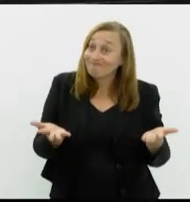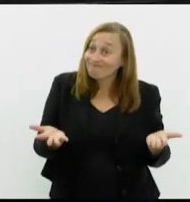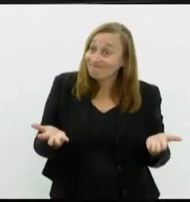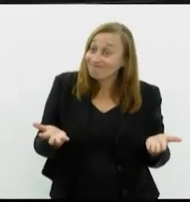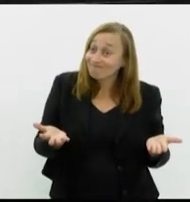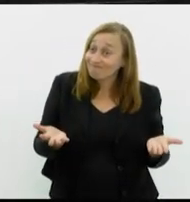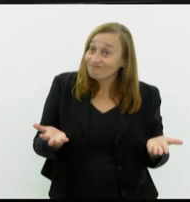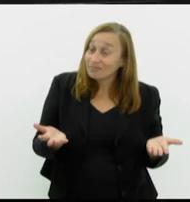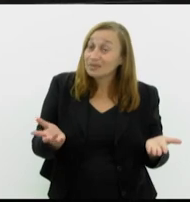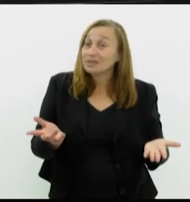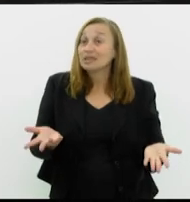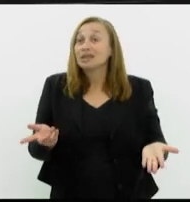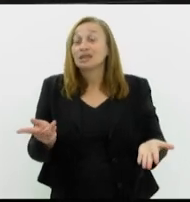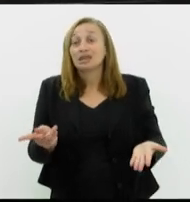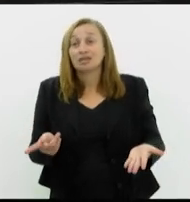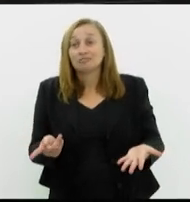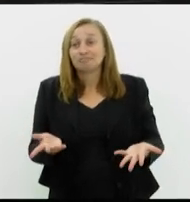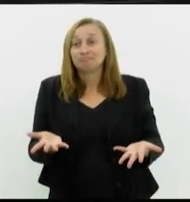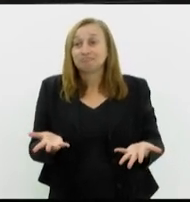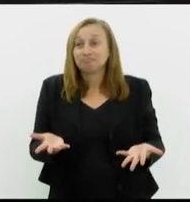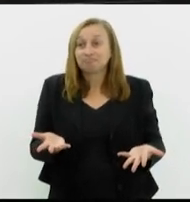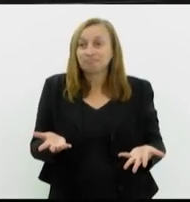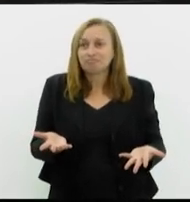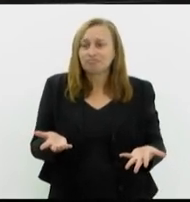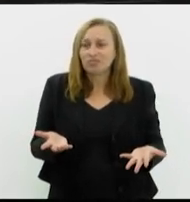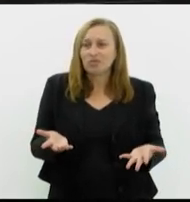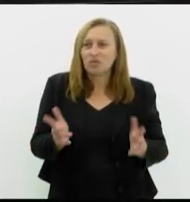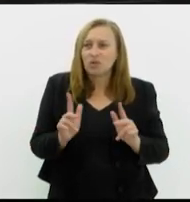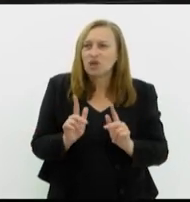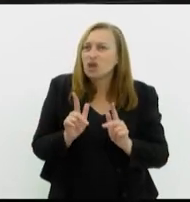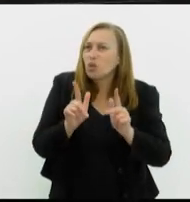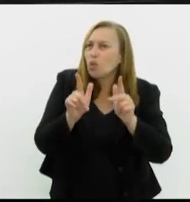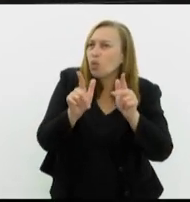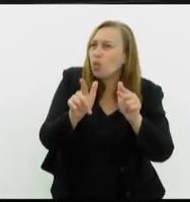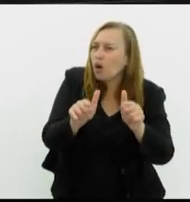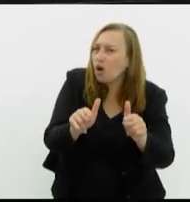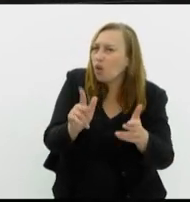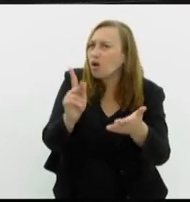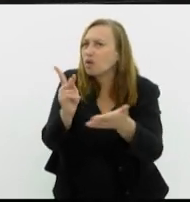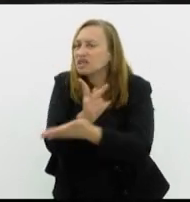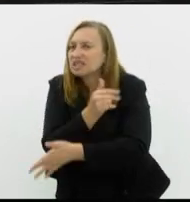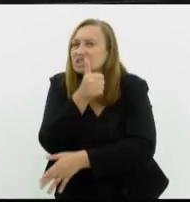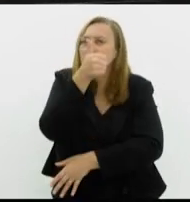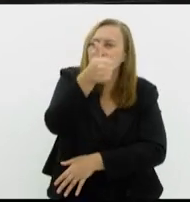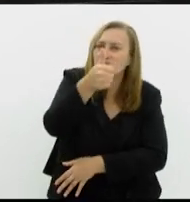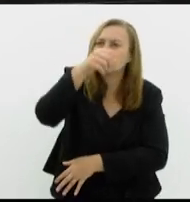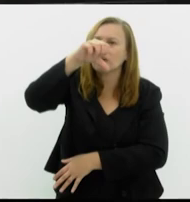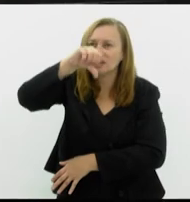que ocorreu de forma similar em